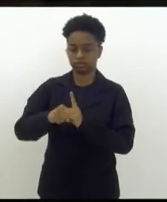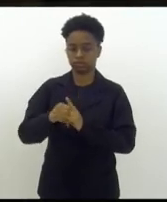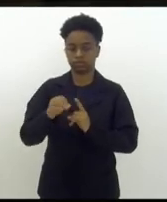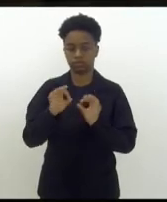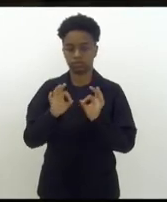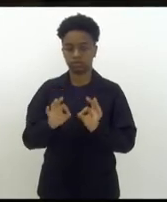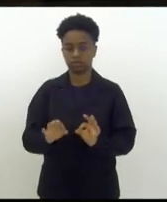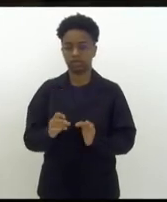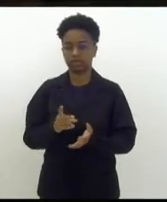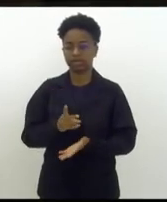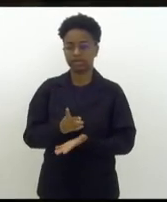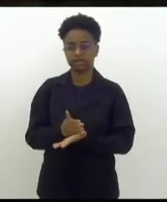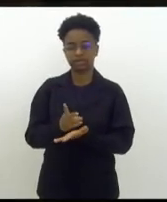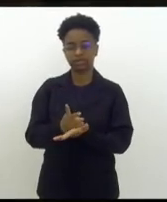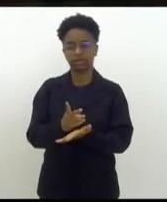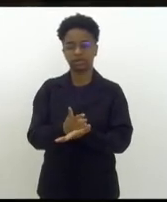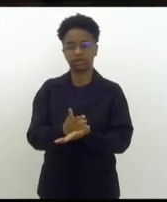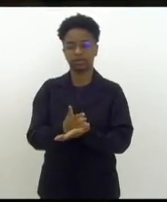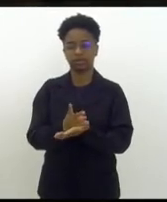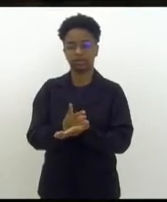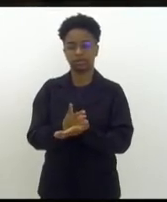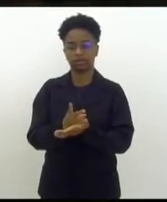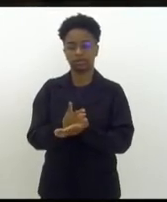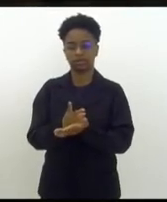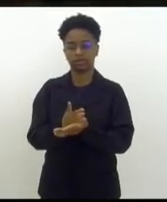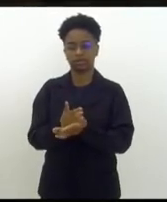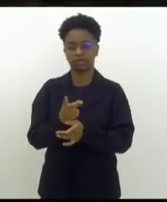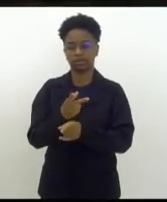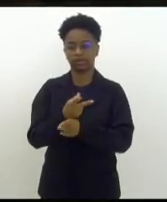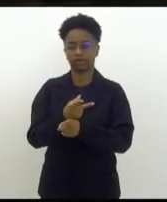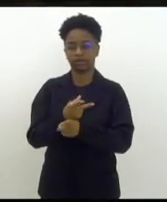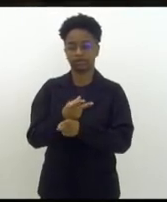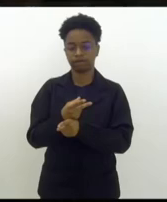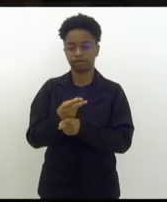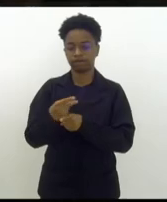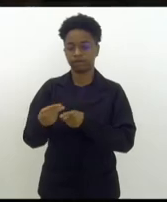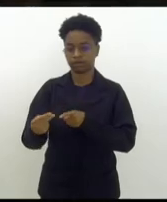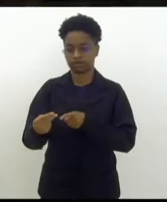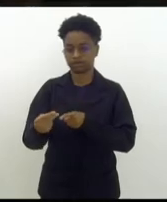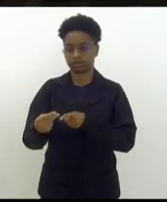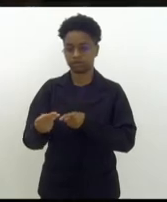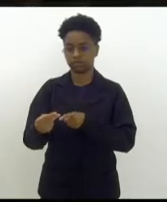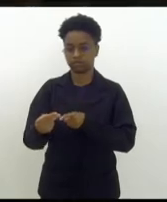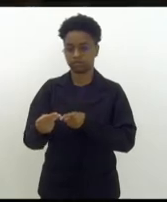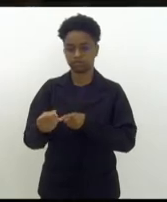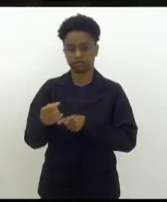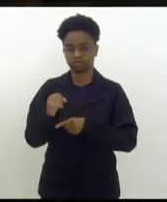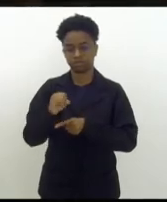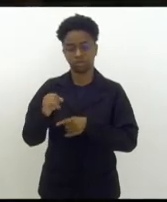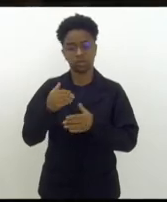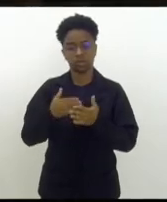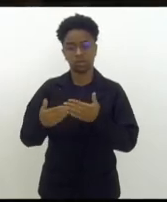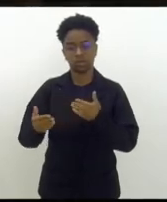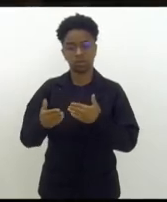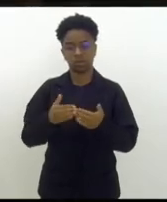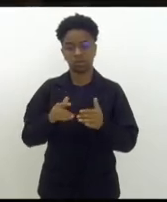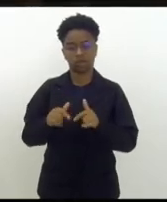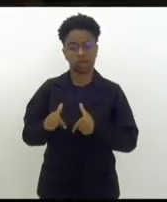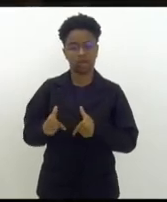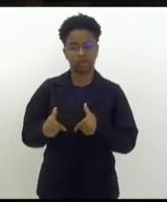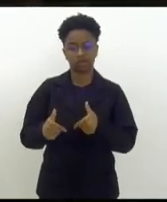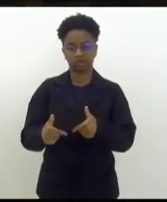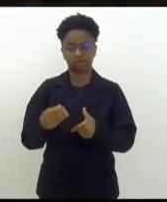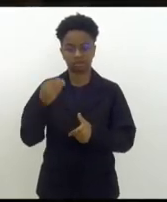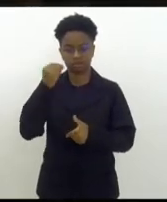sempre será vencedor em função de qualquer distorções que